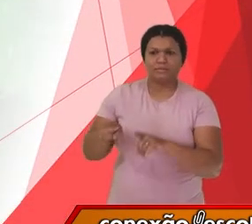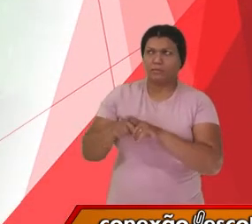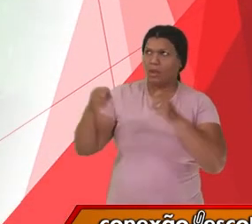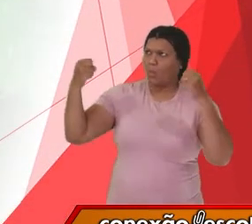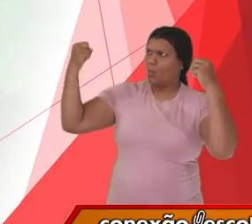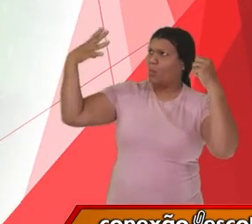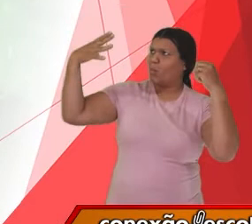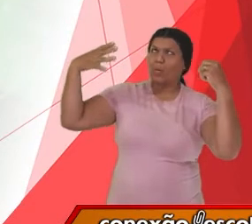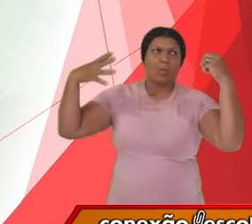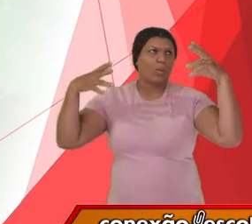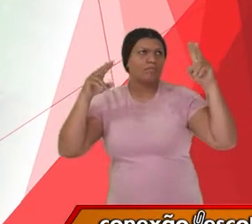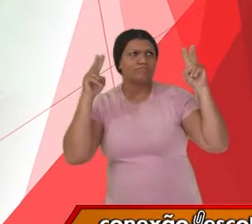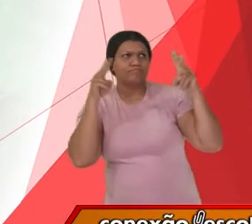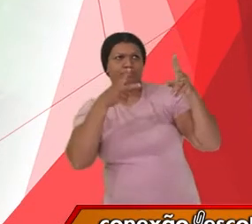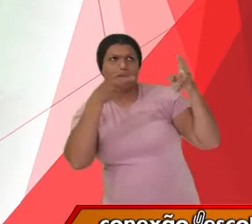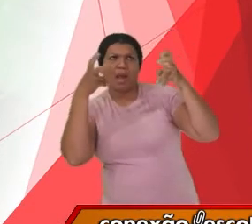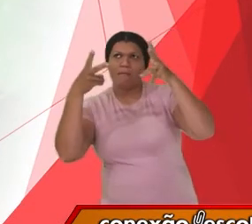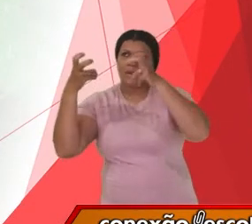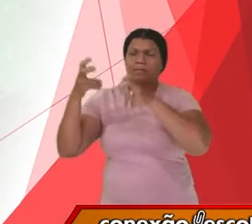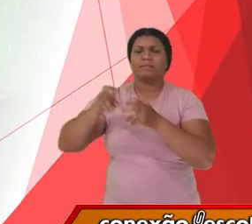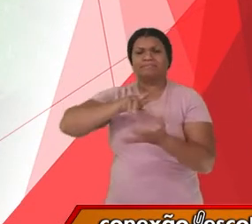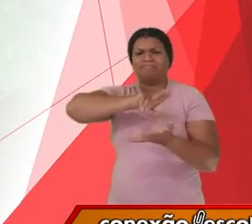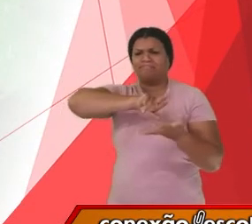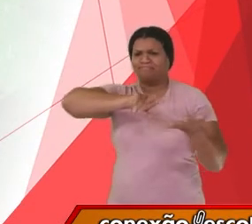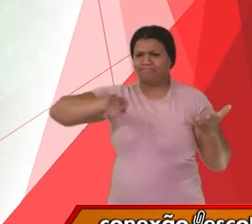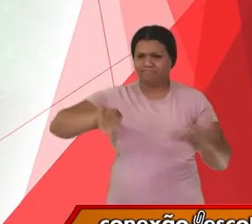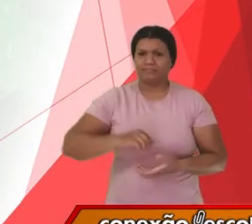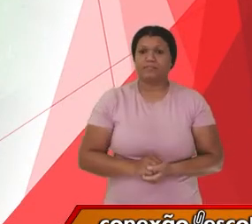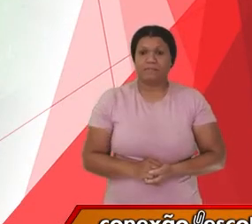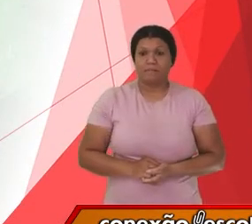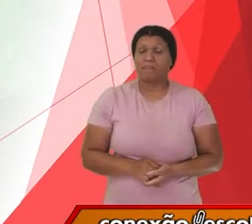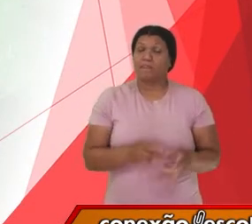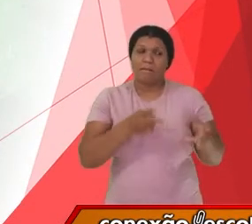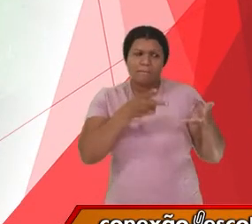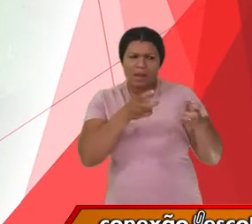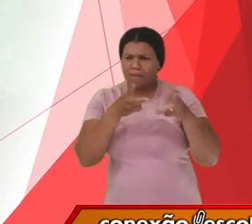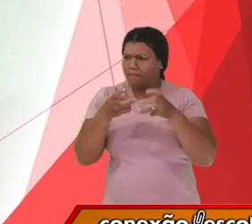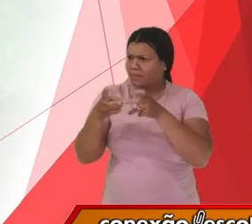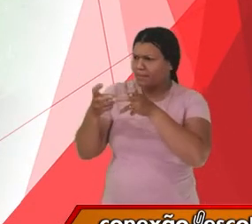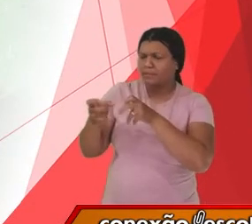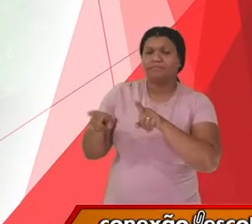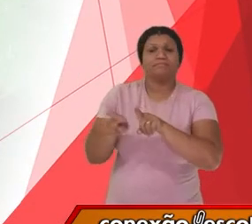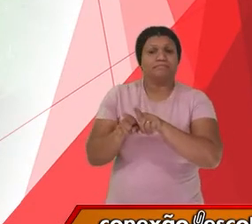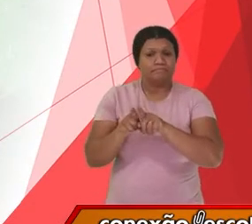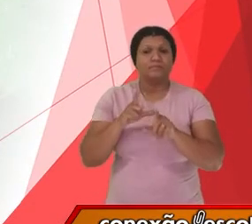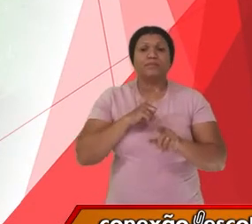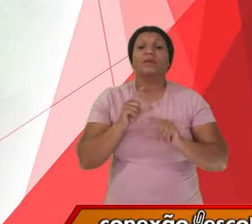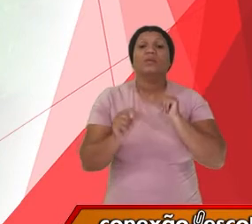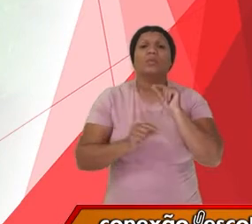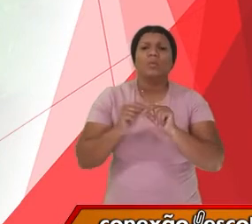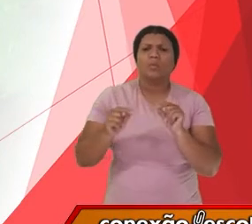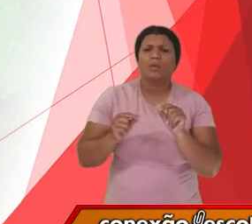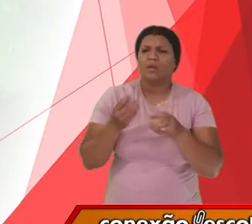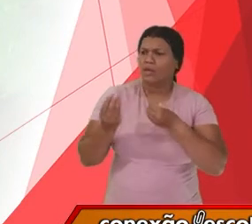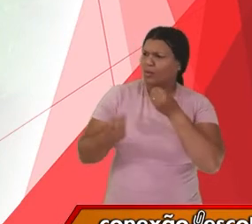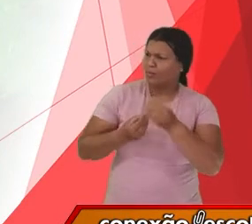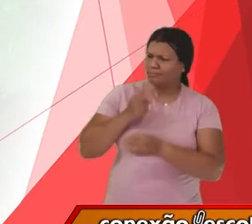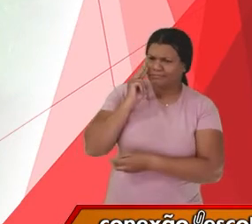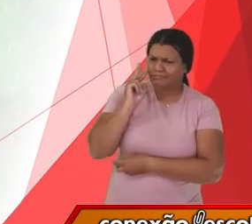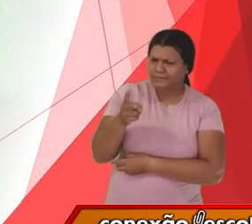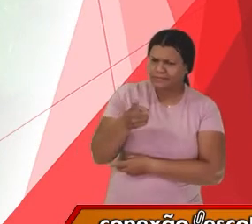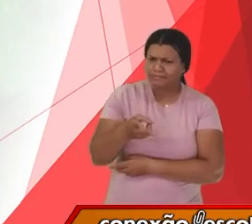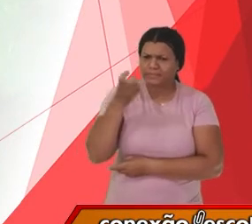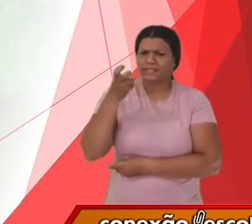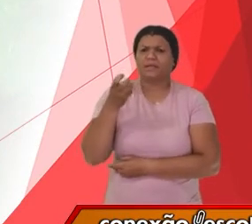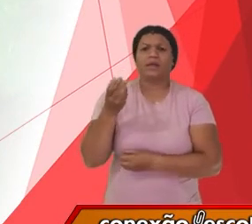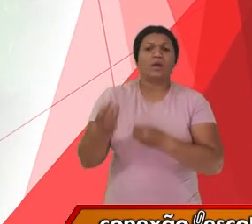outros. Através dessa percepção, existe também um processo de interpretação desses estímulos. E